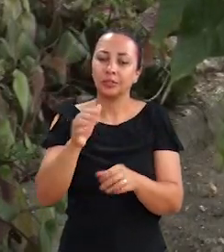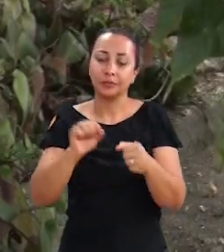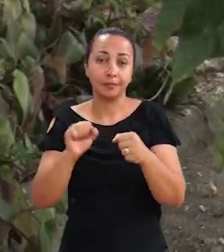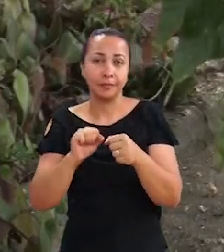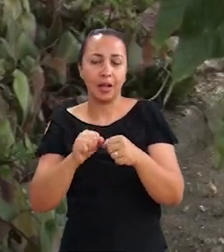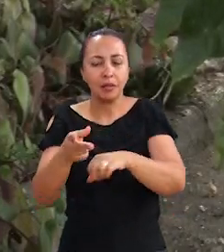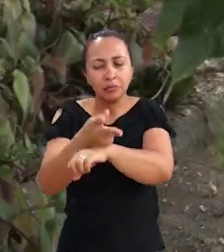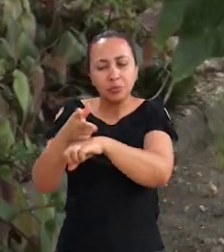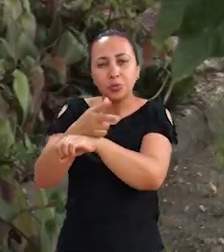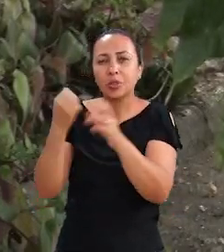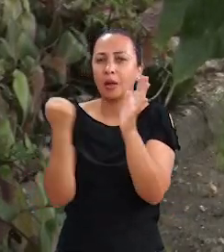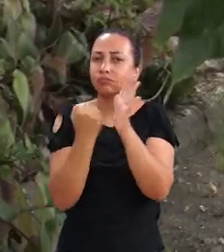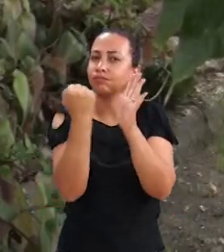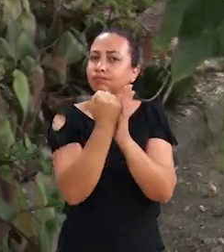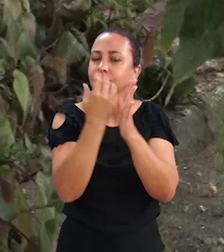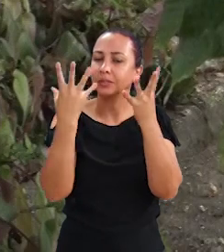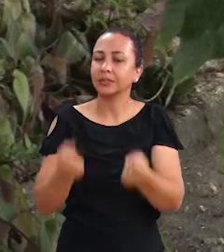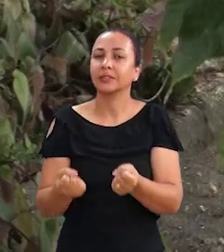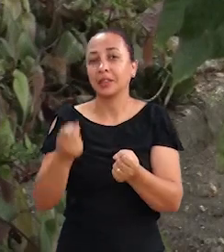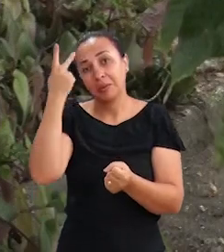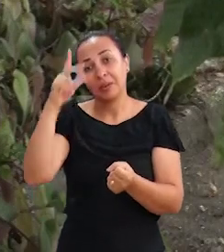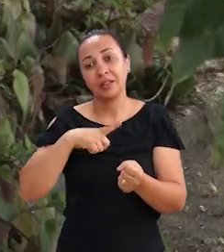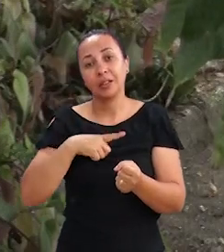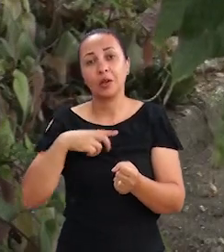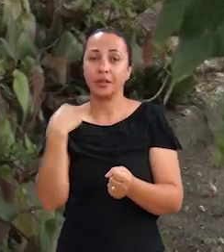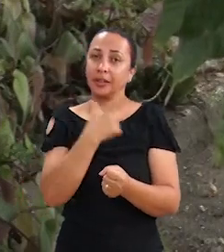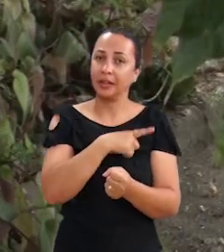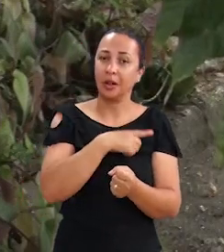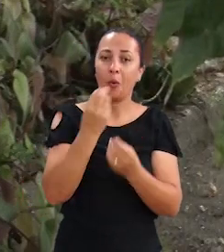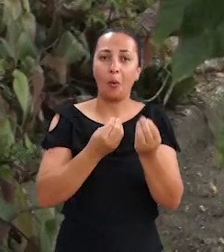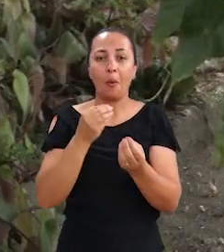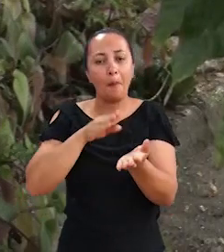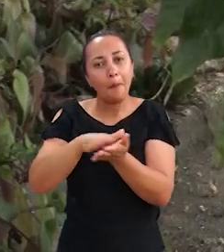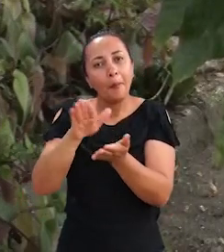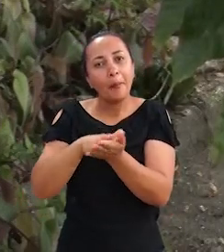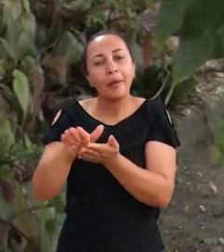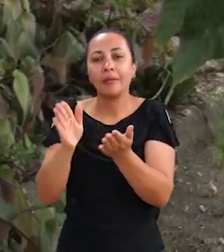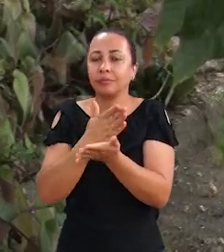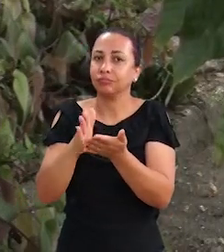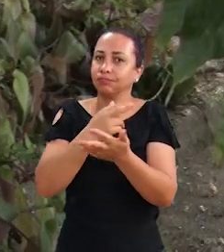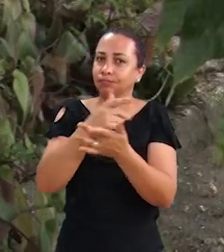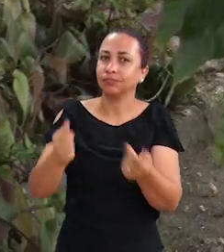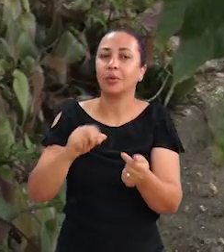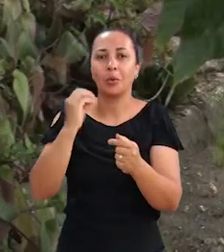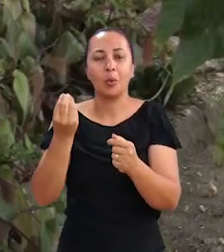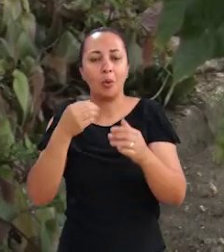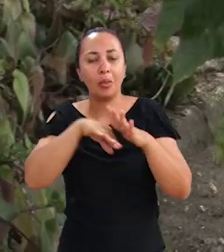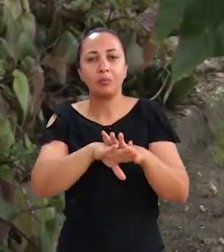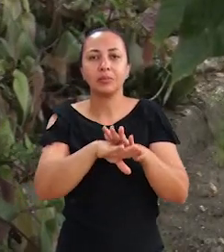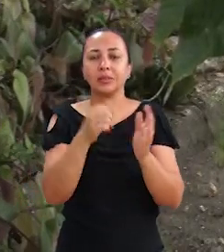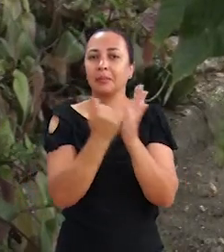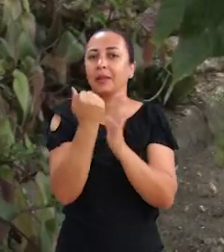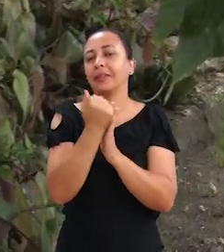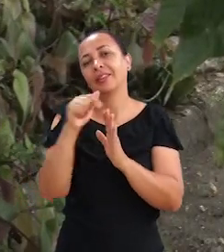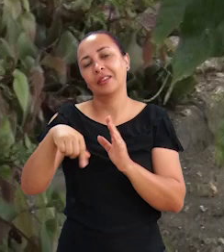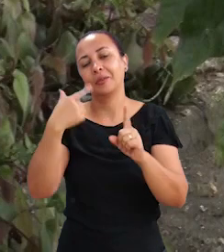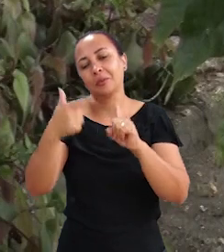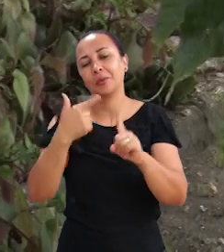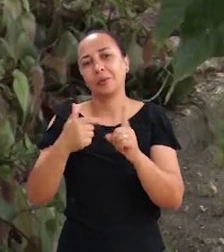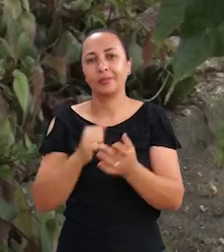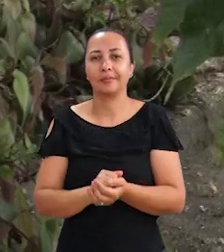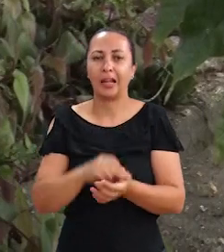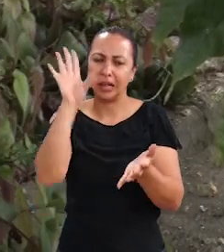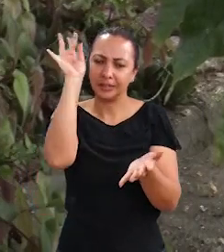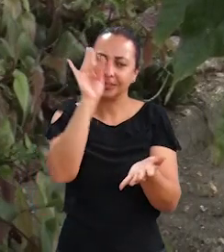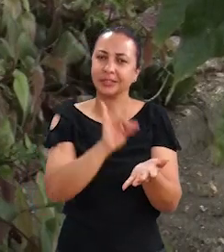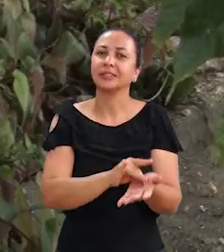Conselho de Ética, né? Então, e também os alunos, né, os alunos já fizeram busca de patentes,